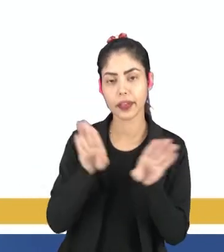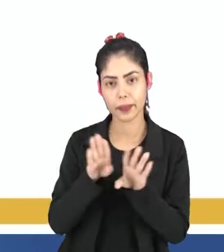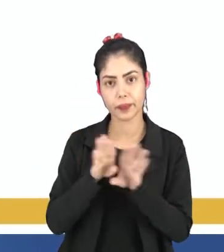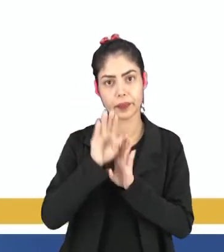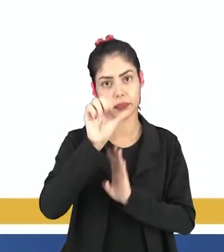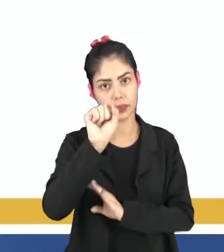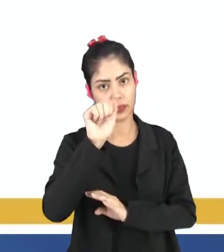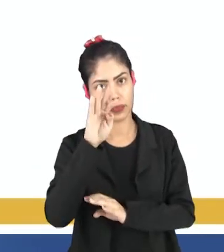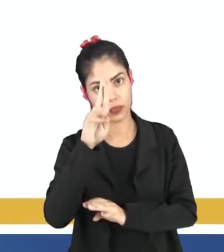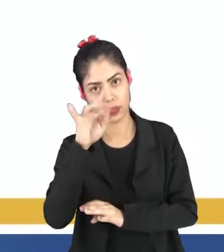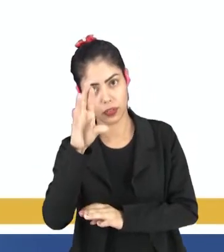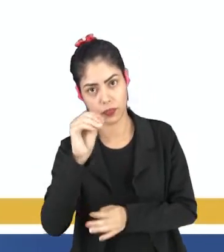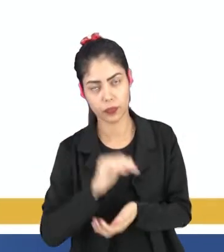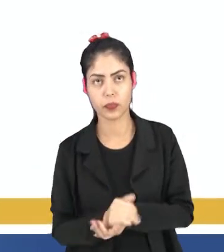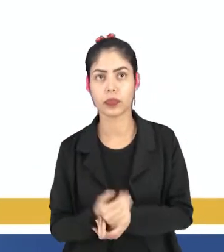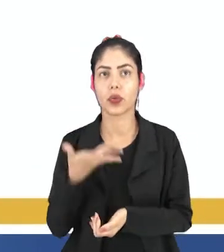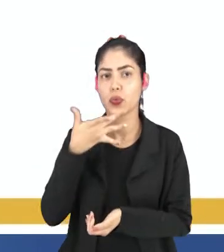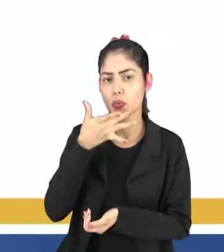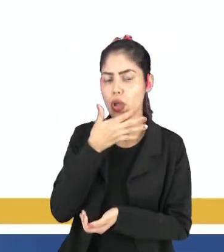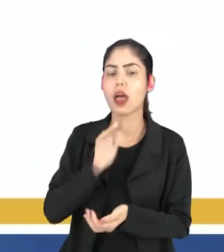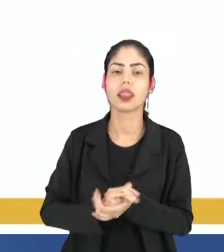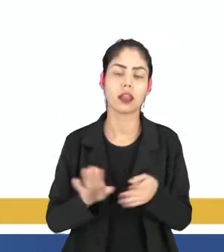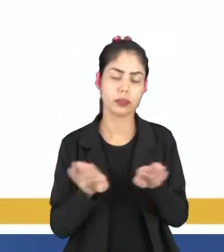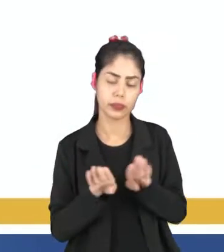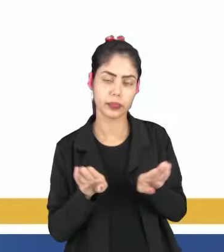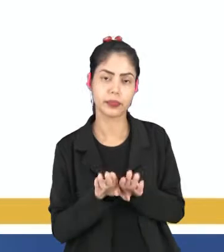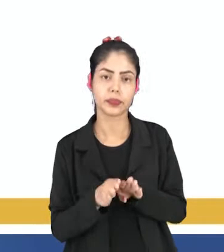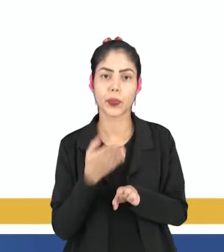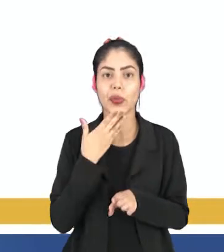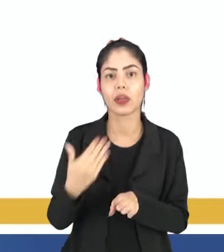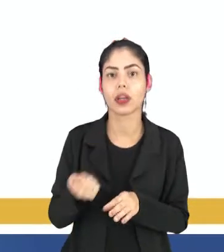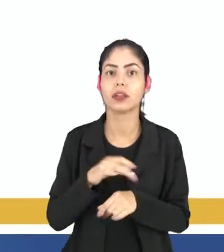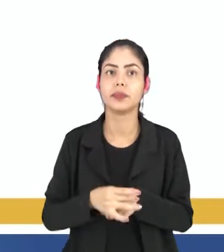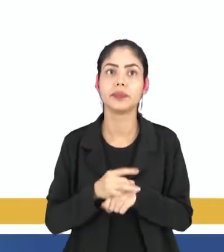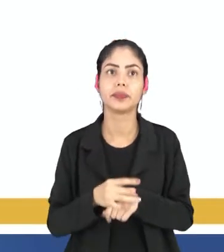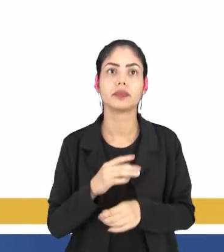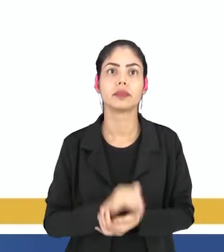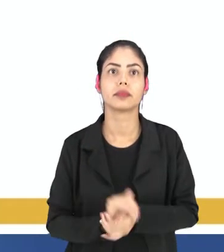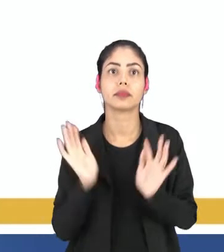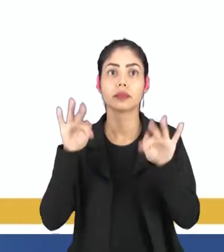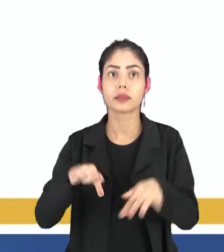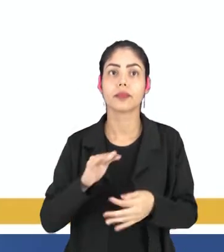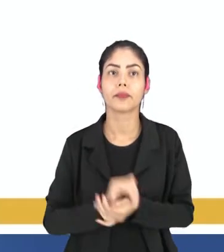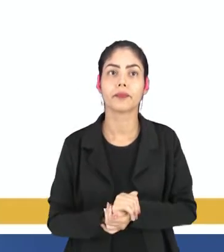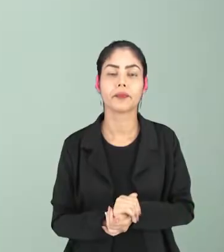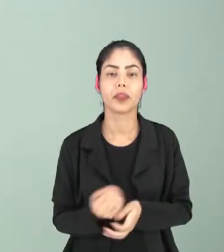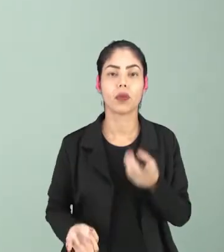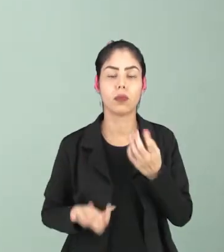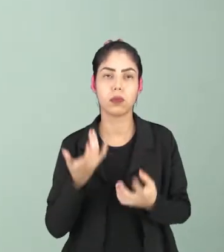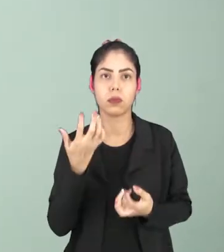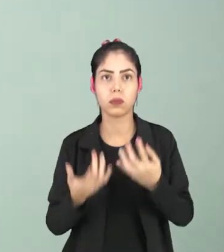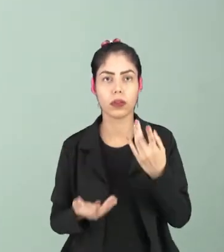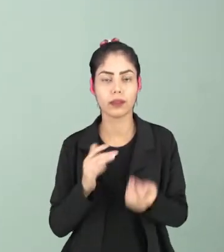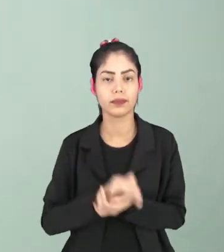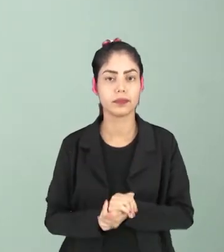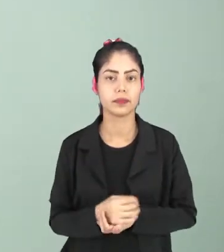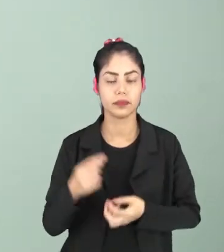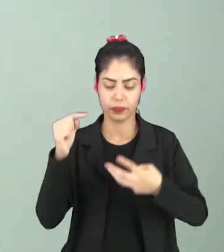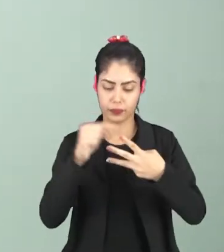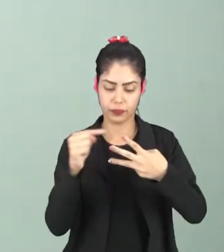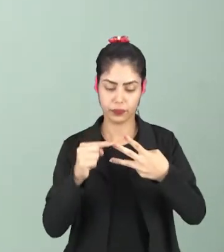sabor da carne. Tá? Então, é usado também para dar sabor e textura à carne. E, por fim, a carne ela é cozida. Tá? Então,